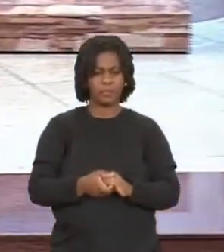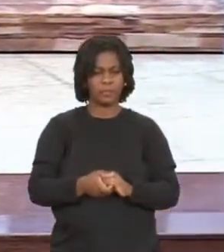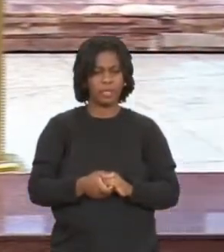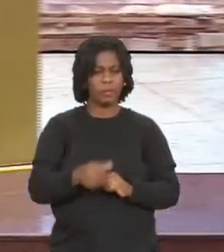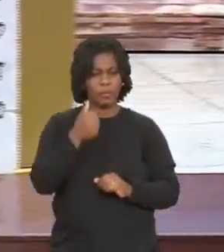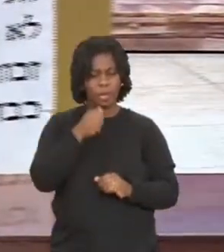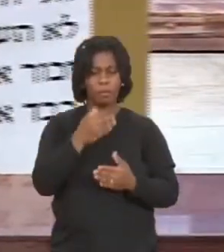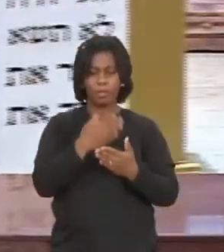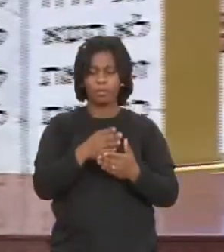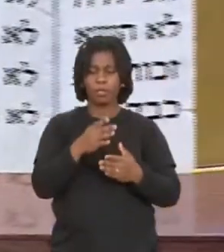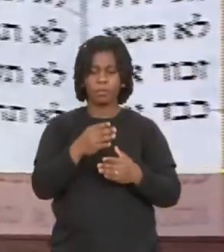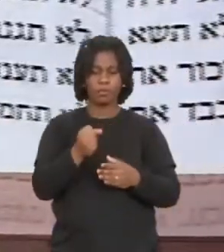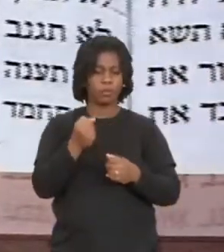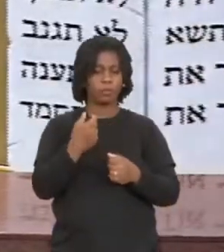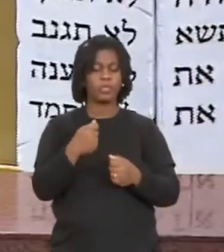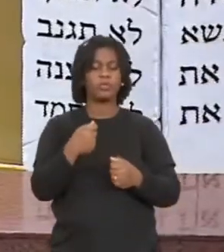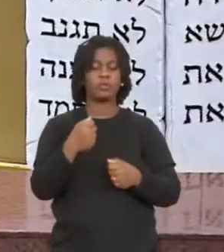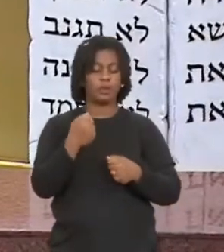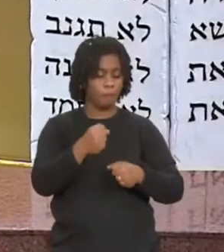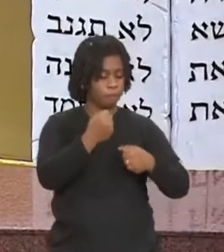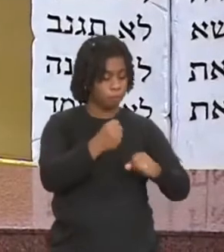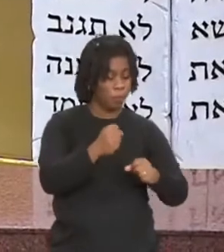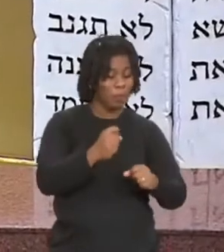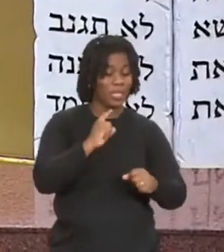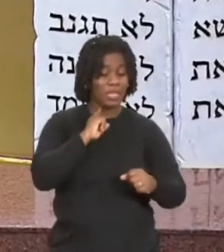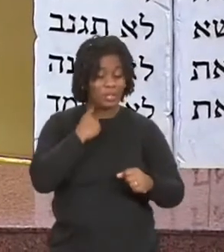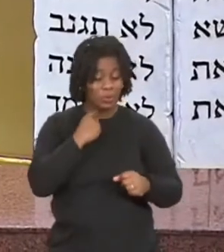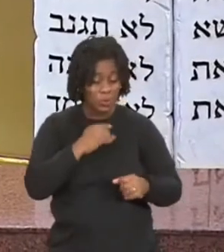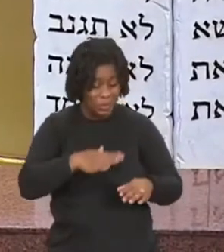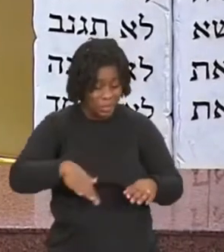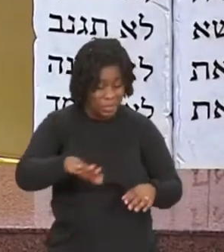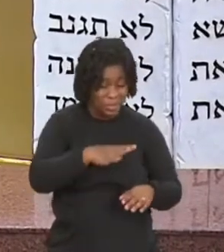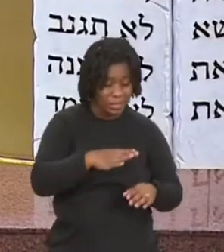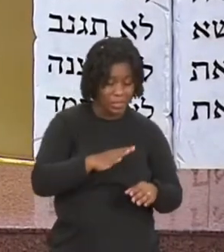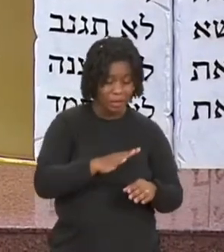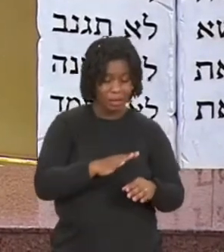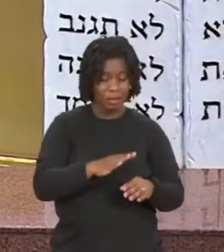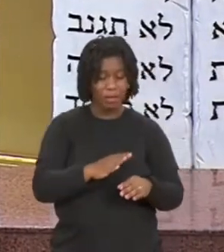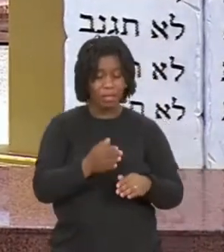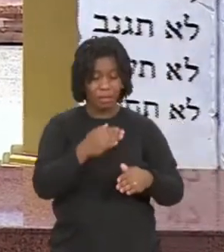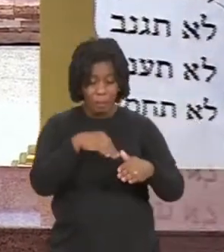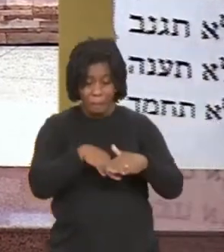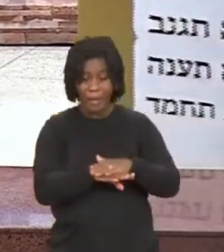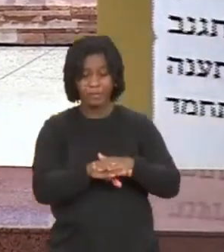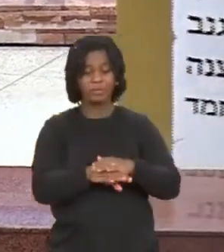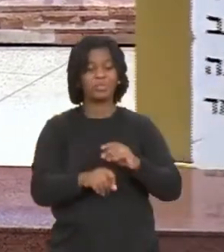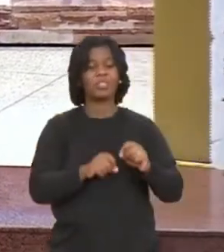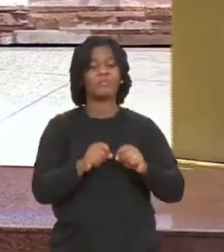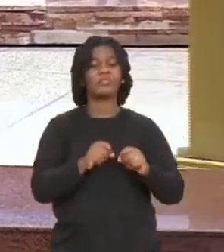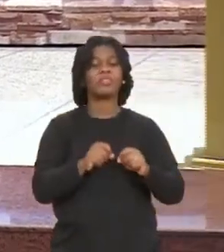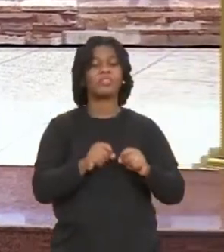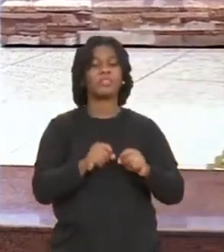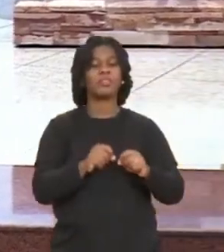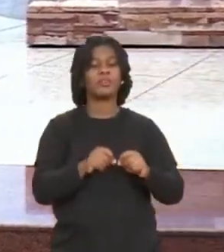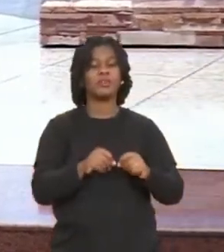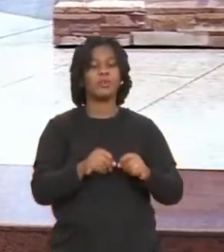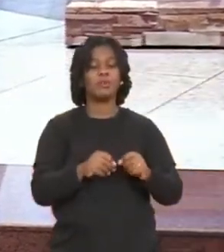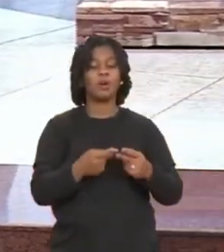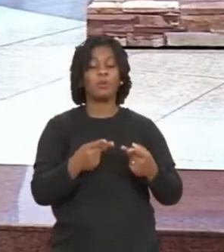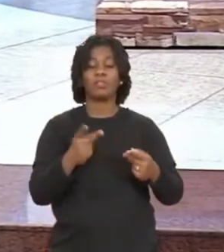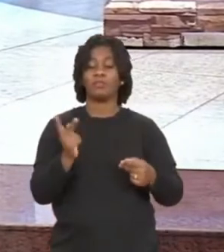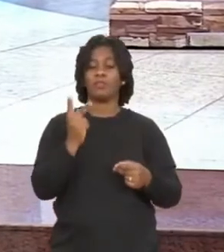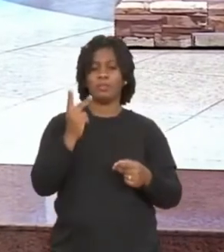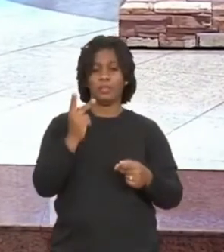varrer, porque no meio daquela sujeira poderia estar ali o que ela perdeu. Será que no meio dos seus pecados você não perdeu